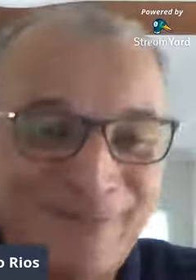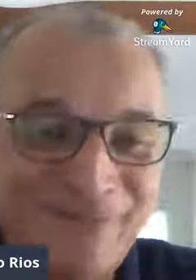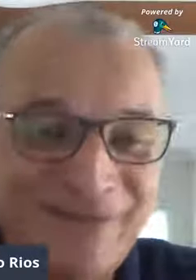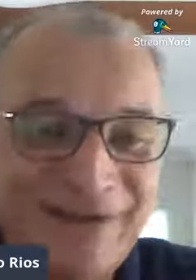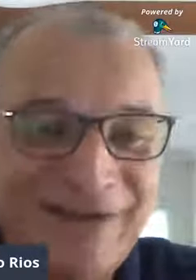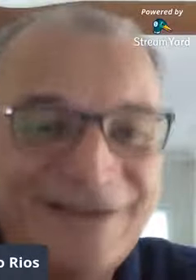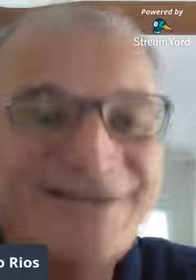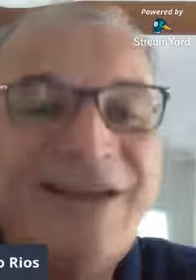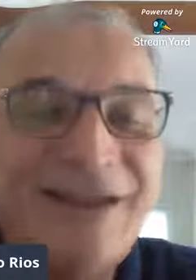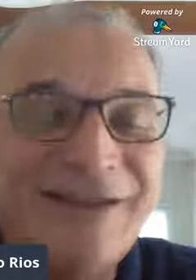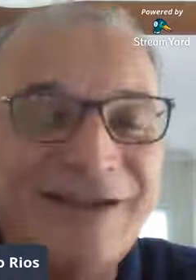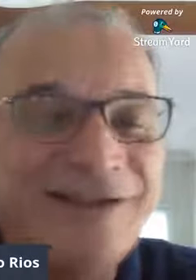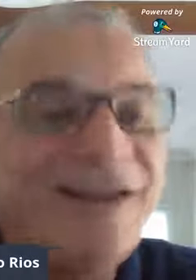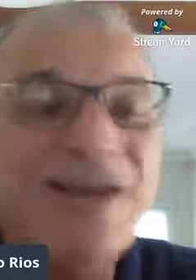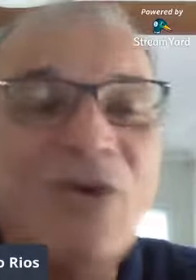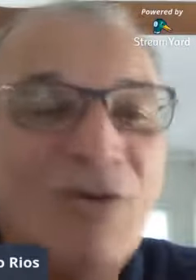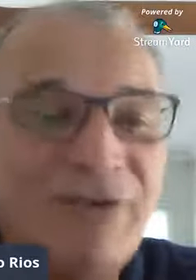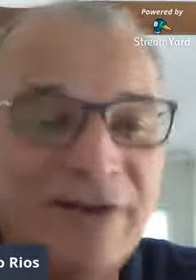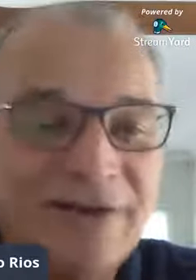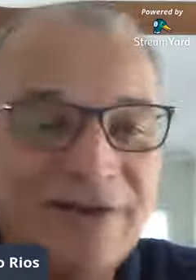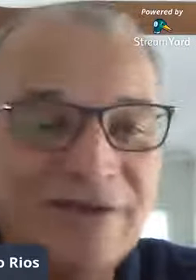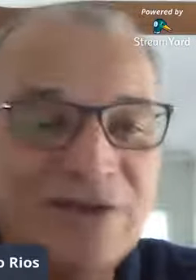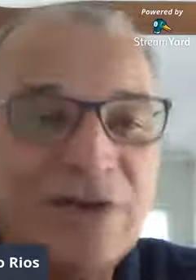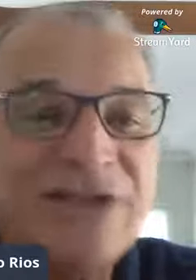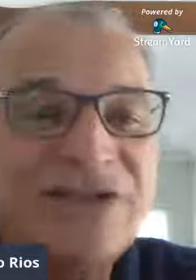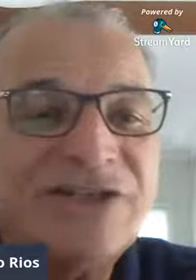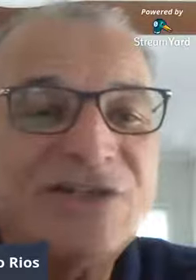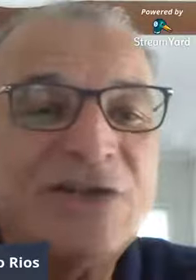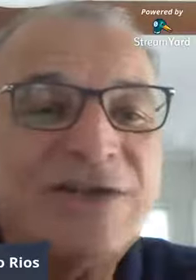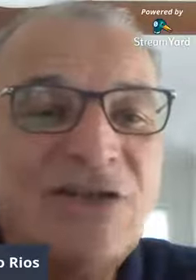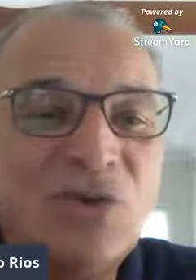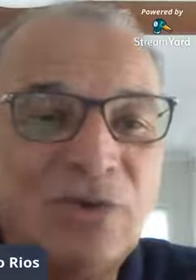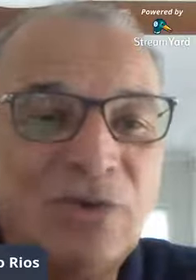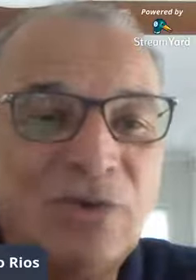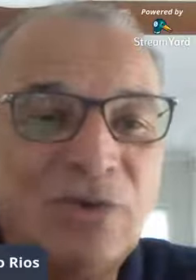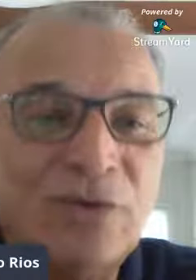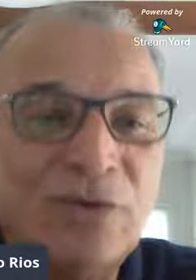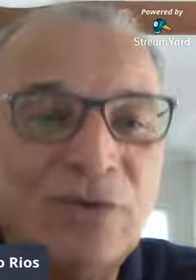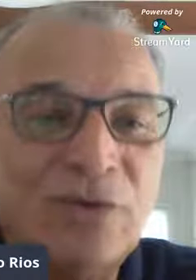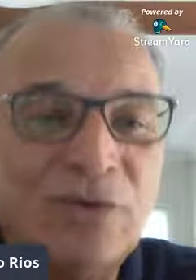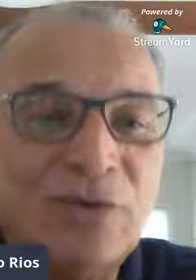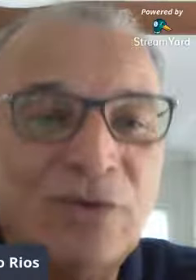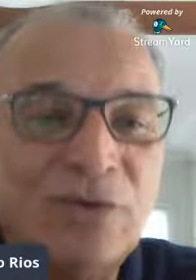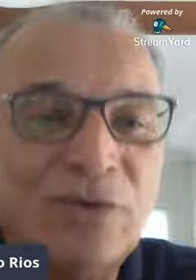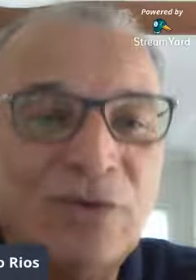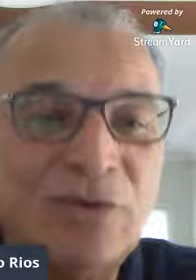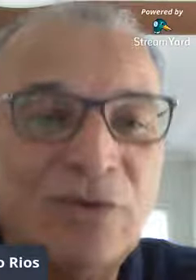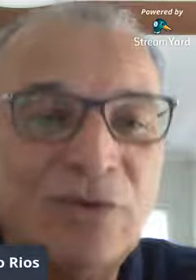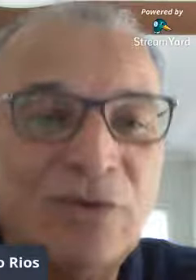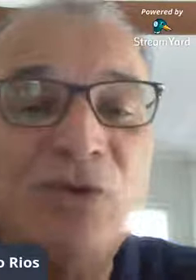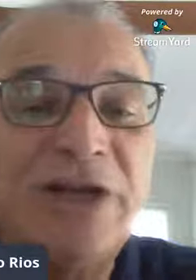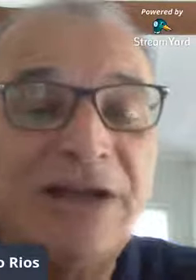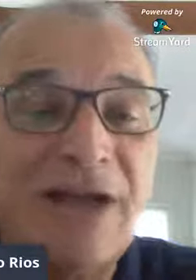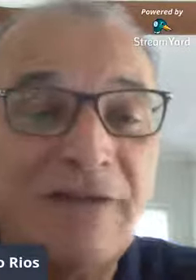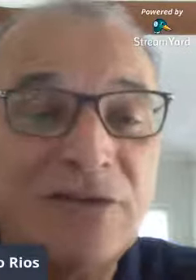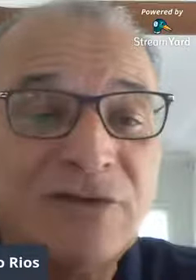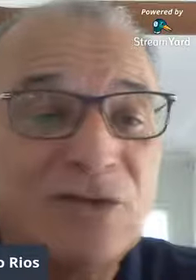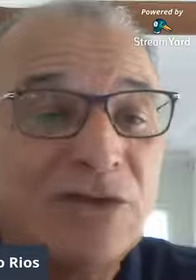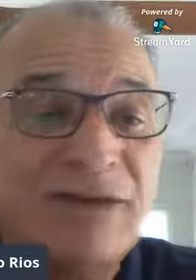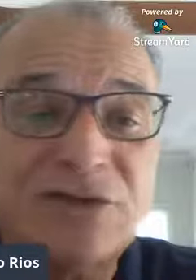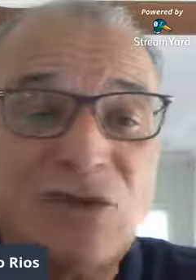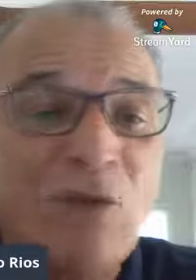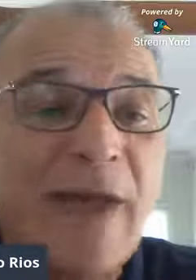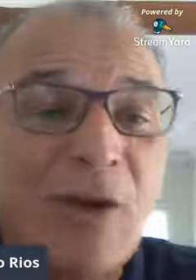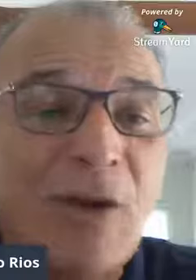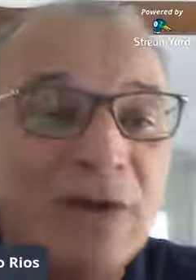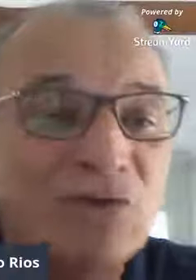grita, e se grita, ninguém ouve. A gente era sozinho, subia em cima da maior montanha do mundo e gritava, você